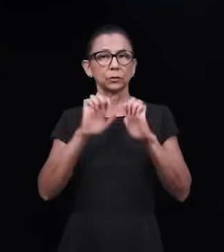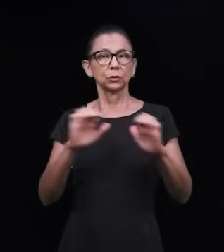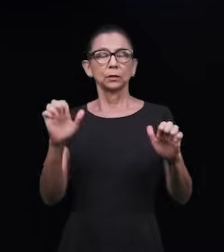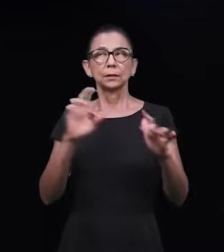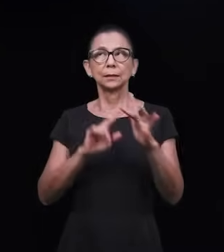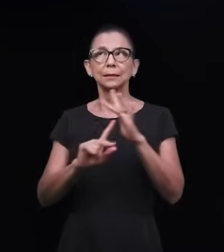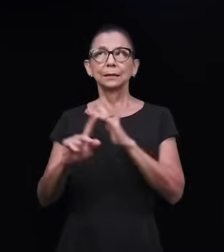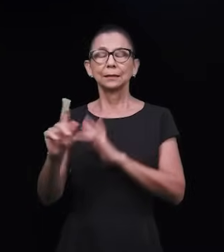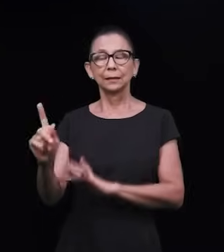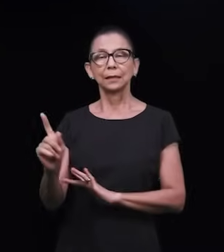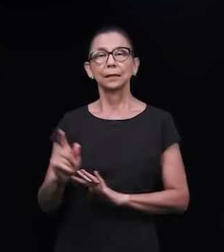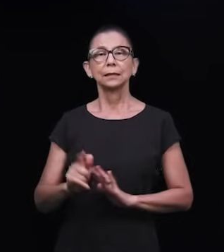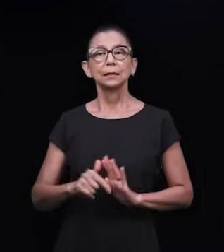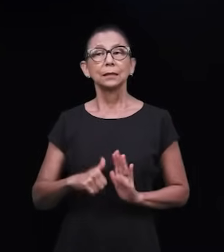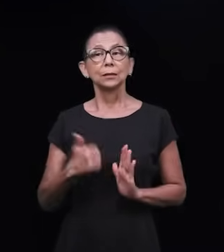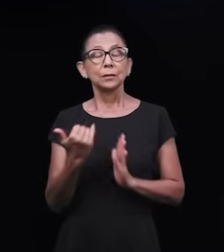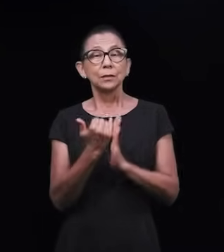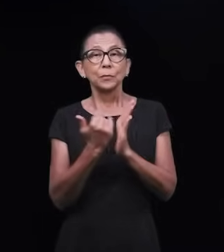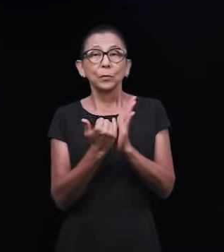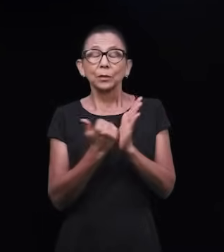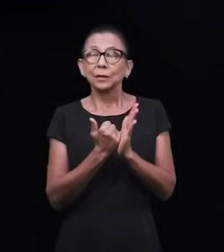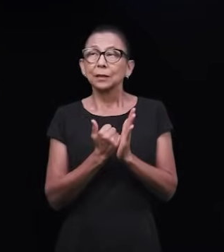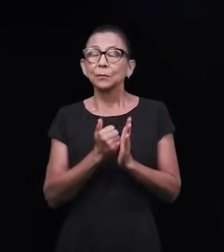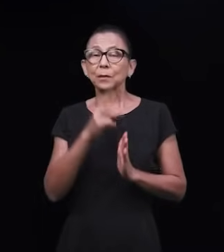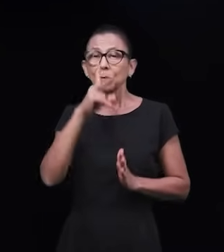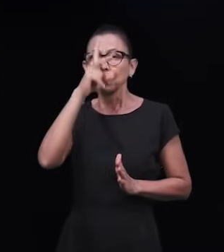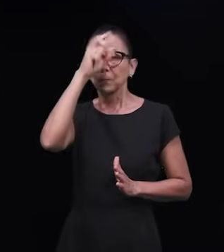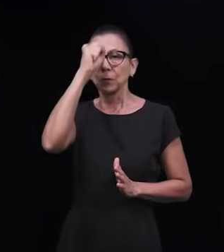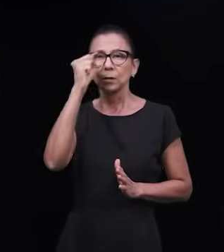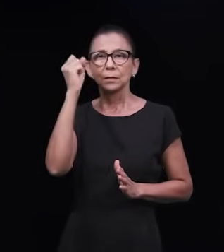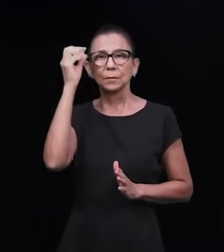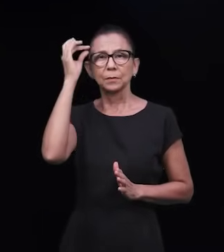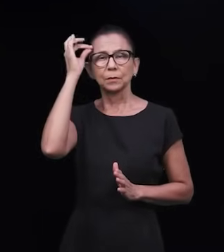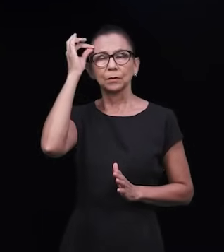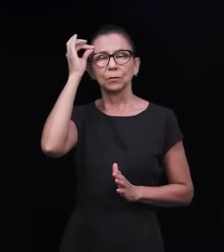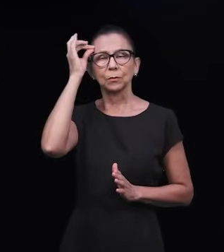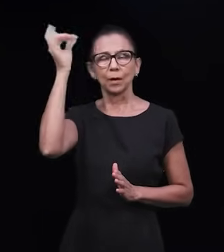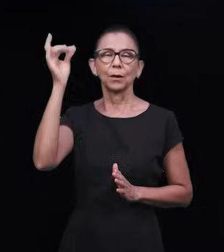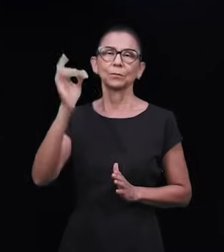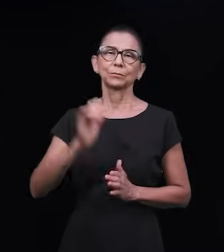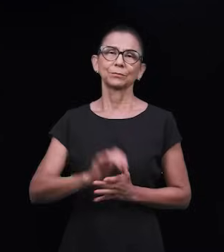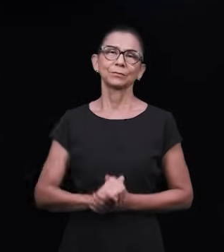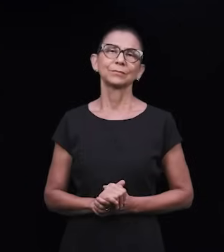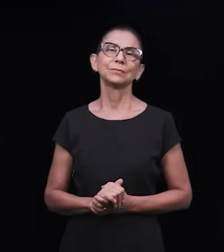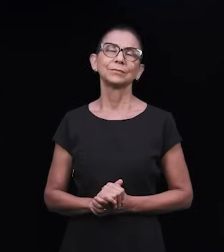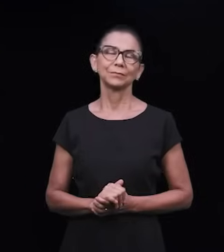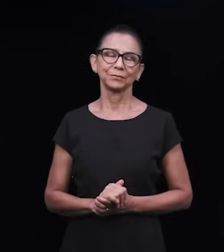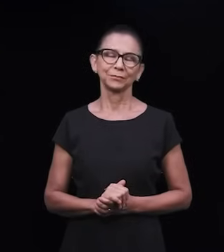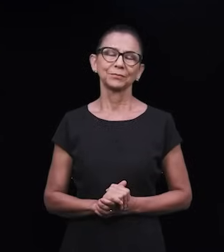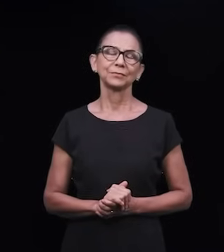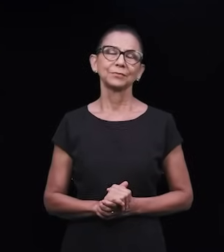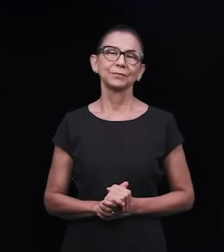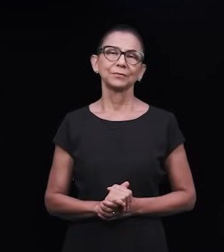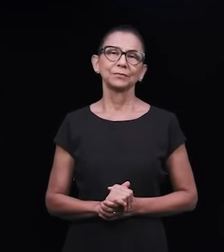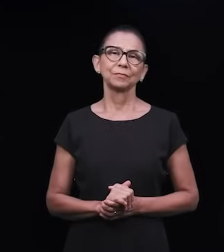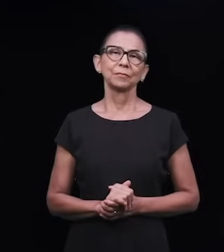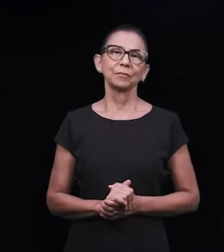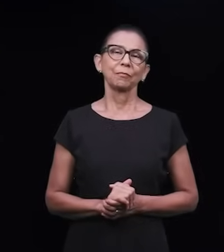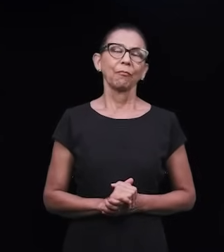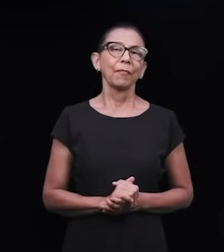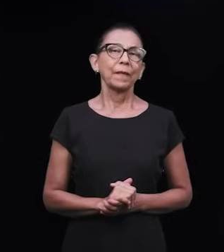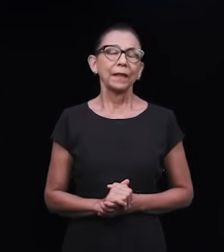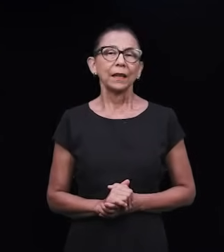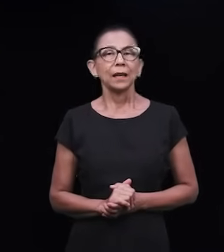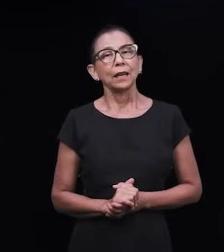se reforça, reafirma na nossa vida como servos e nos fortalece espiritualmente, como